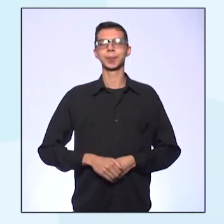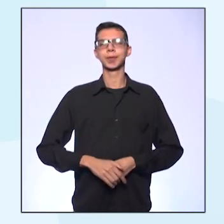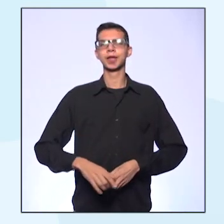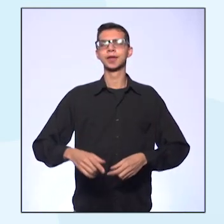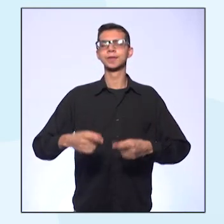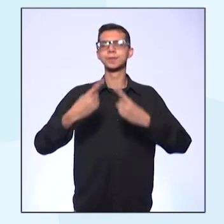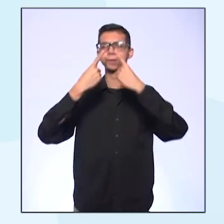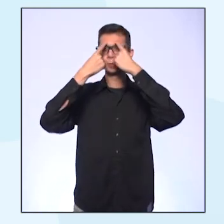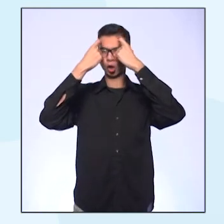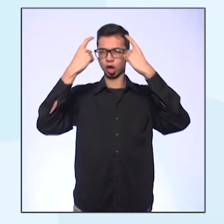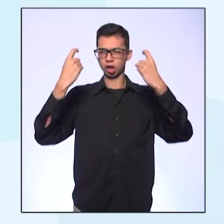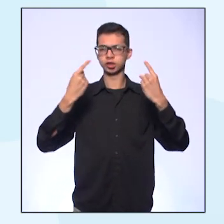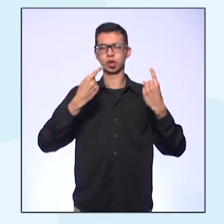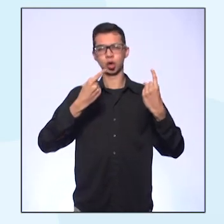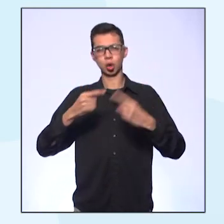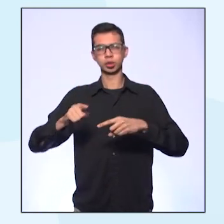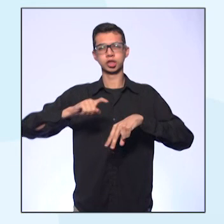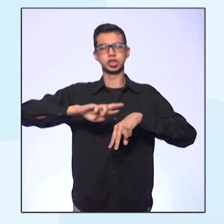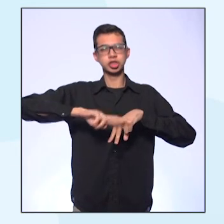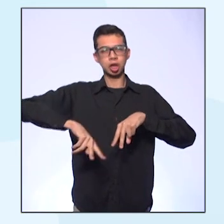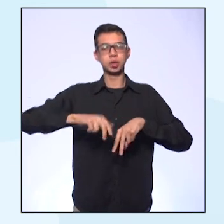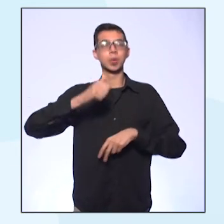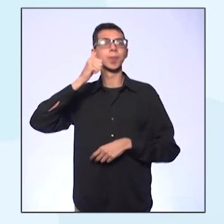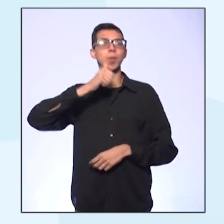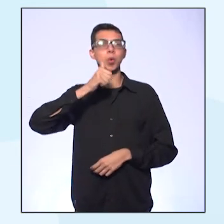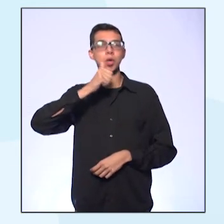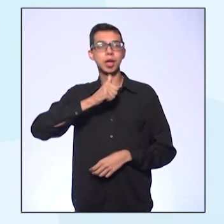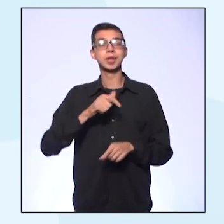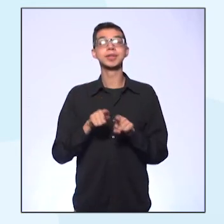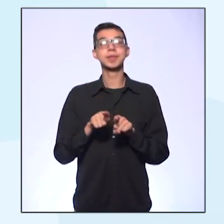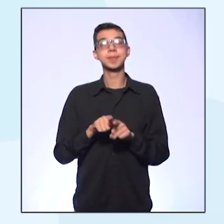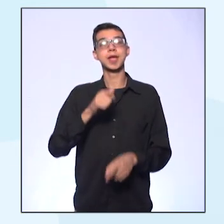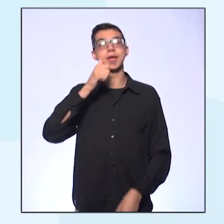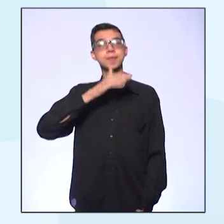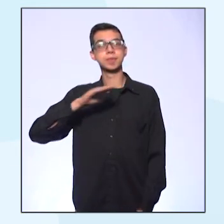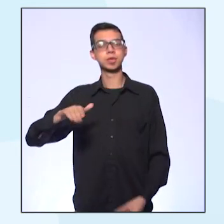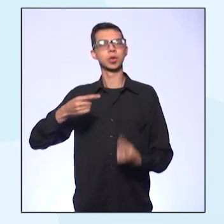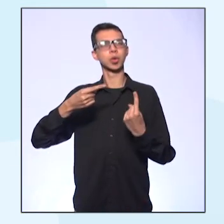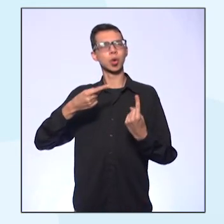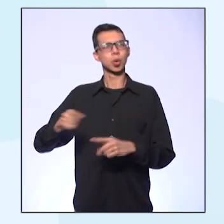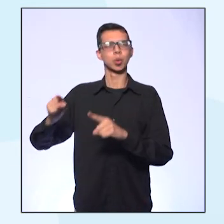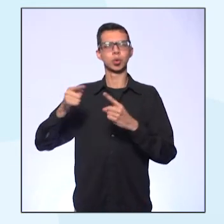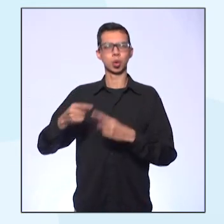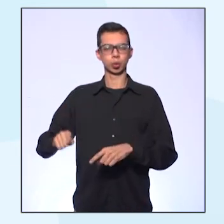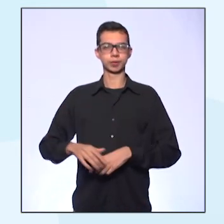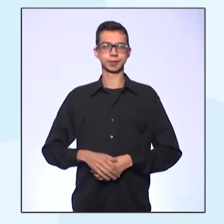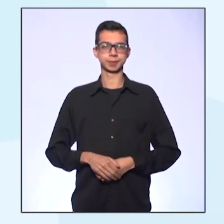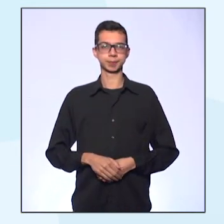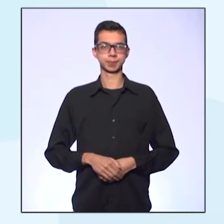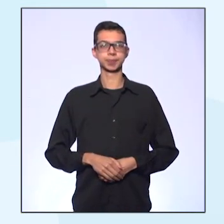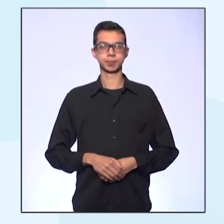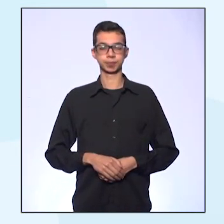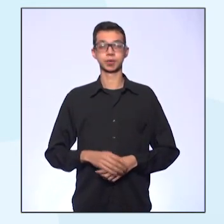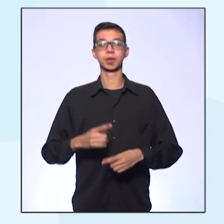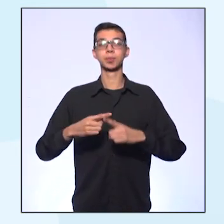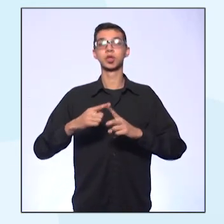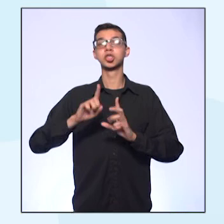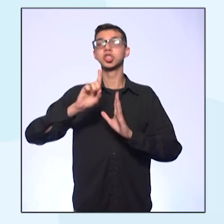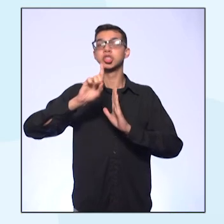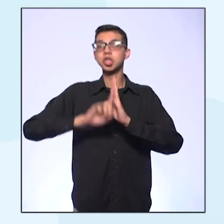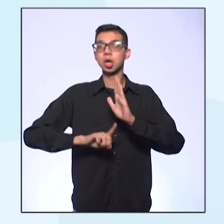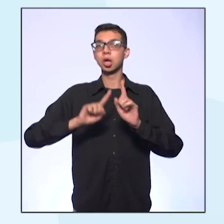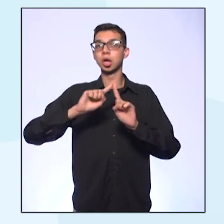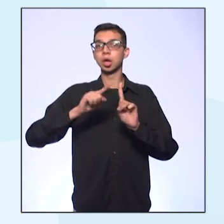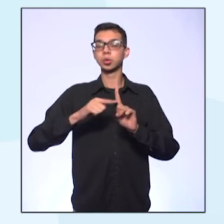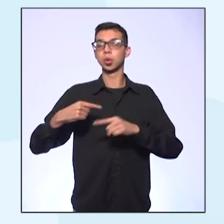ameaça aos direitos de mulheres e meninas, especialmente os direitos reprodutivos, são consideradas pelo